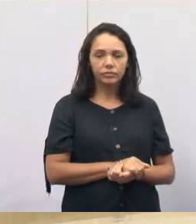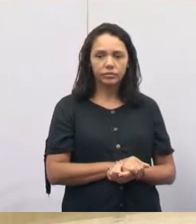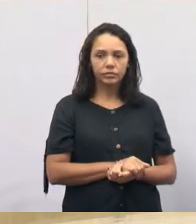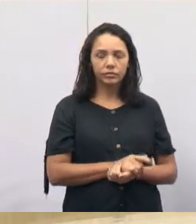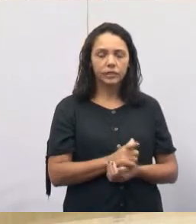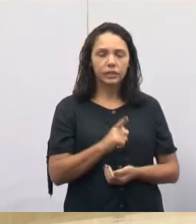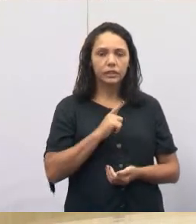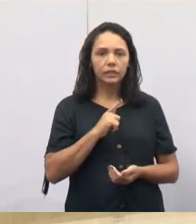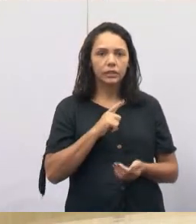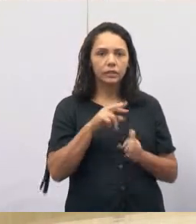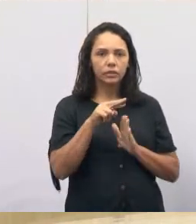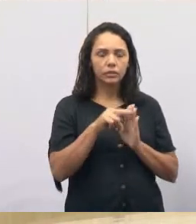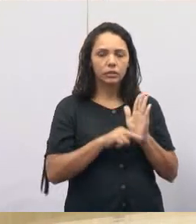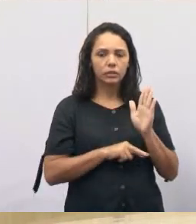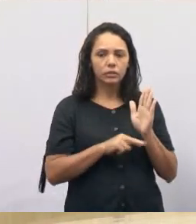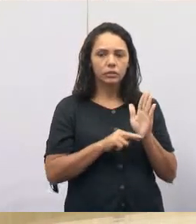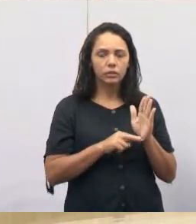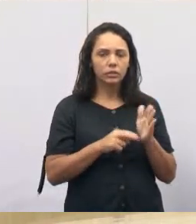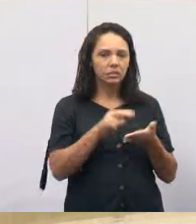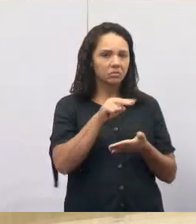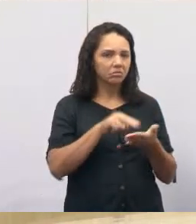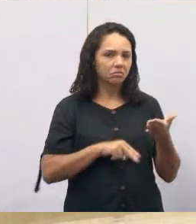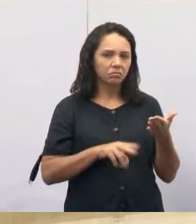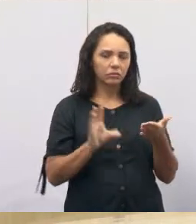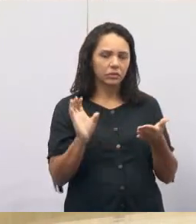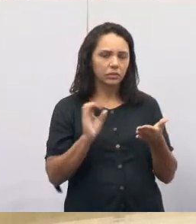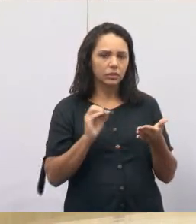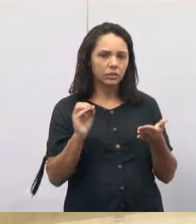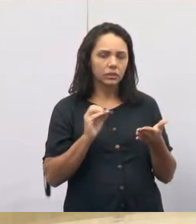Aqui tem um relatório aqui, esse eu não vou estar lendo aqui, porque